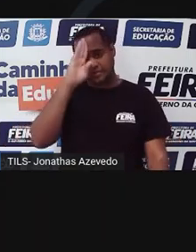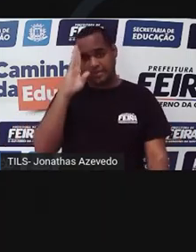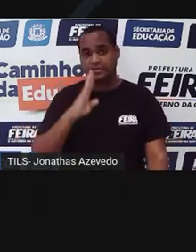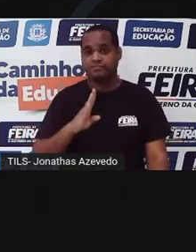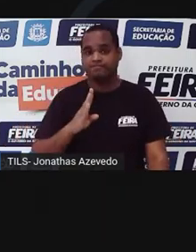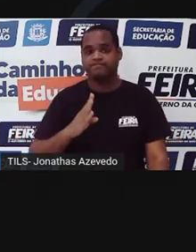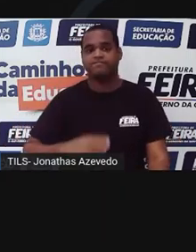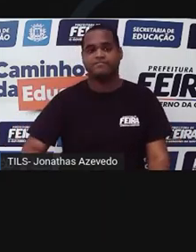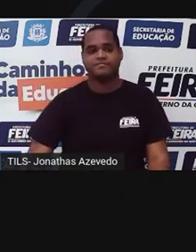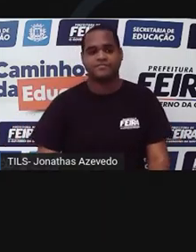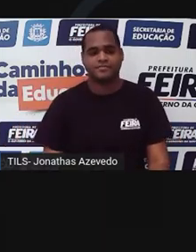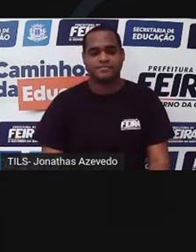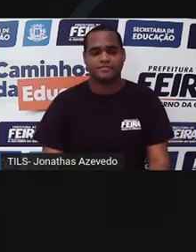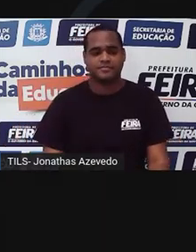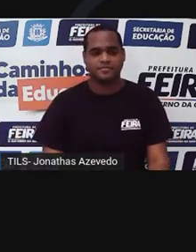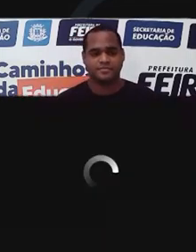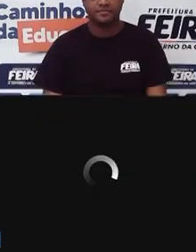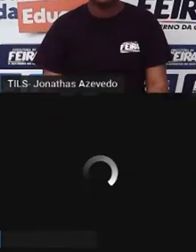é